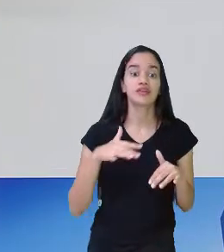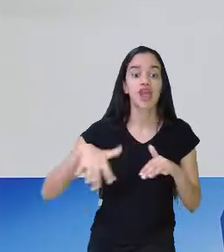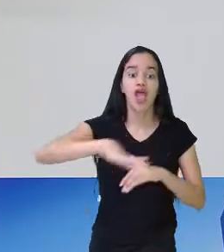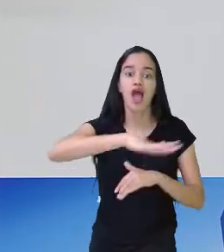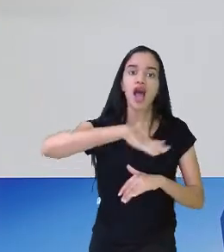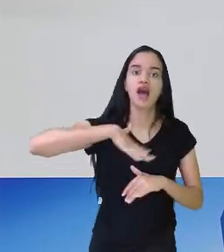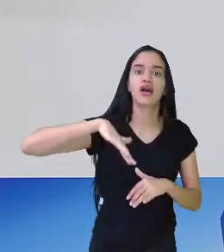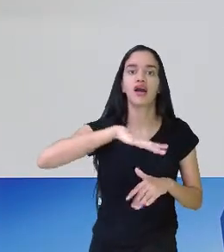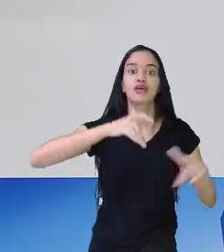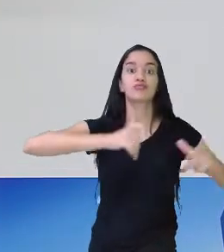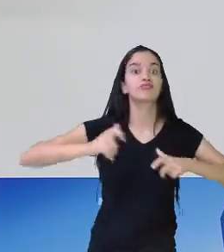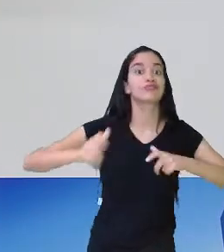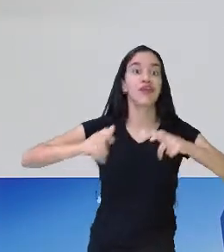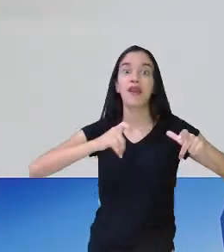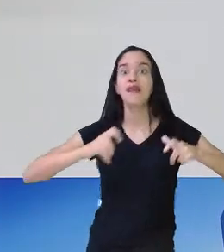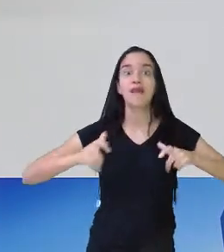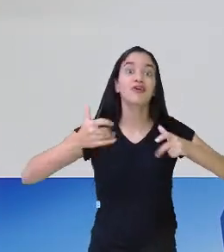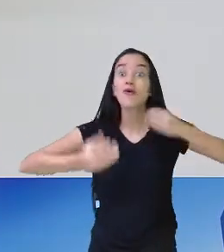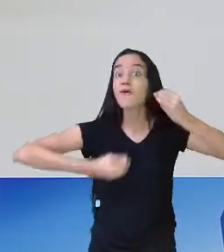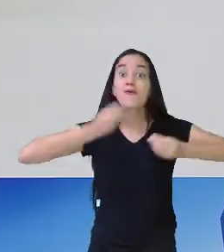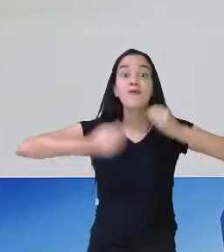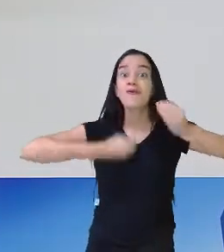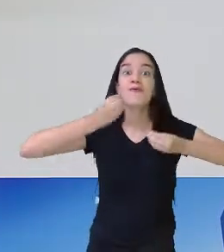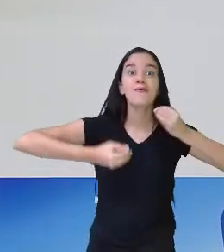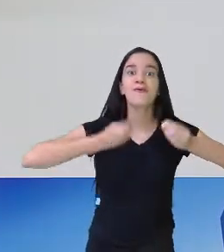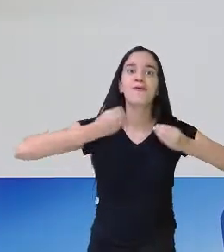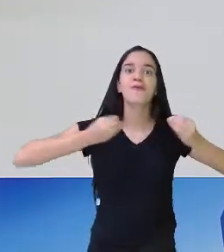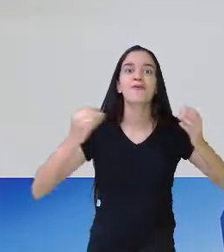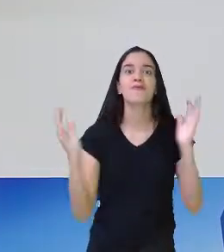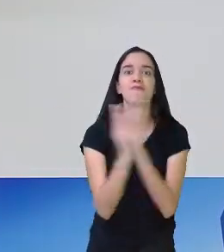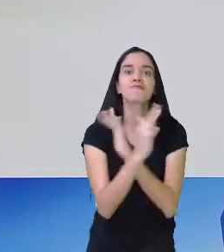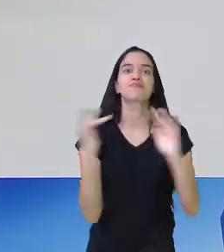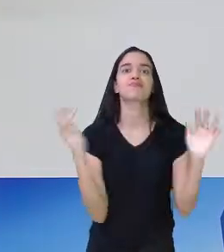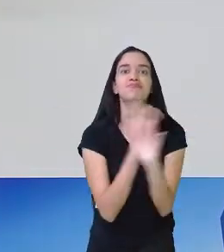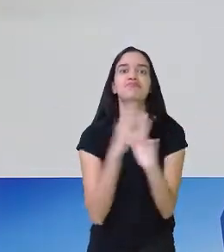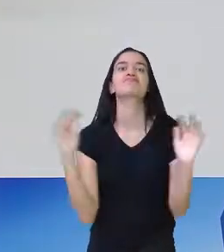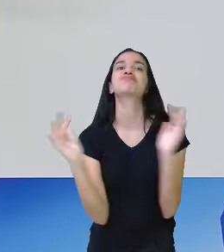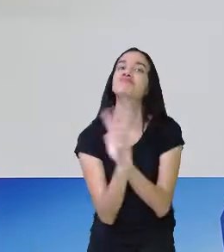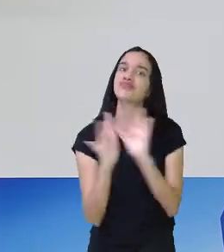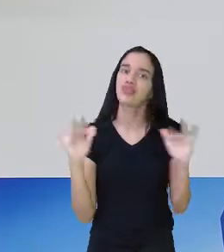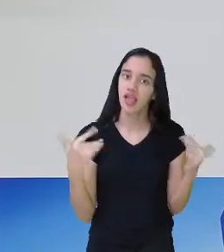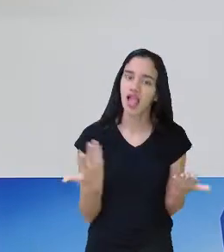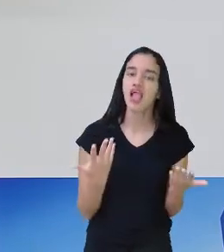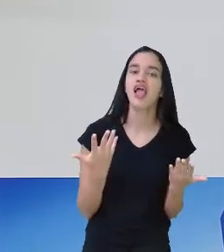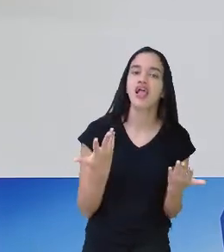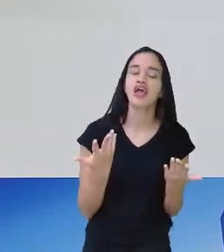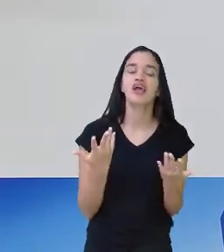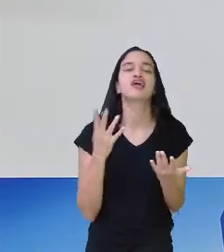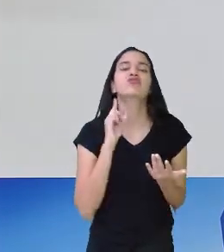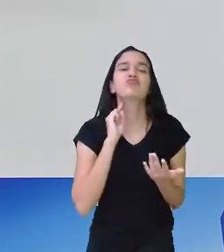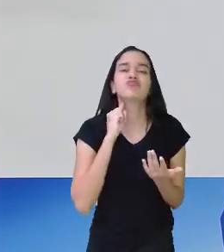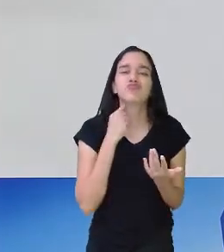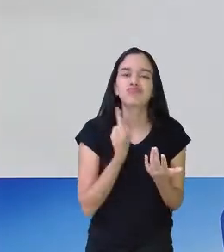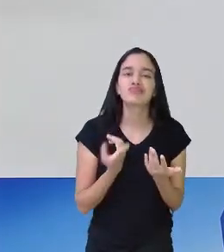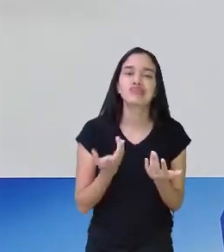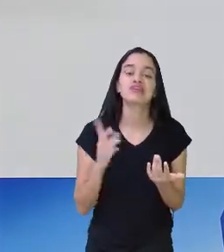andar, não ia ter como se locomover, minha gente. Ia ser muitos restos que a gente ia ter que conviver aqui